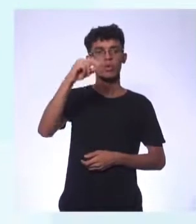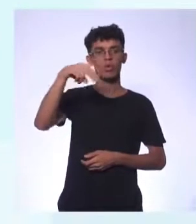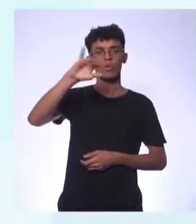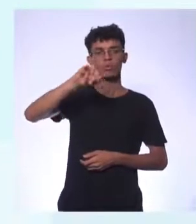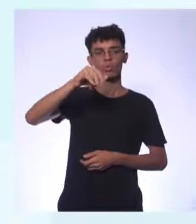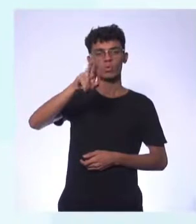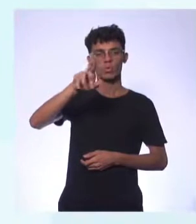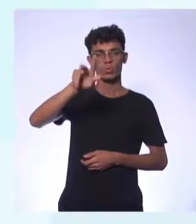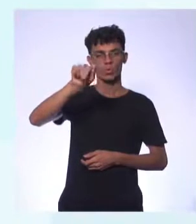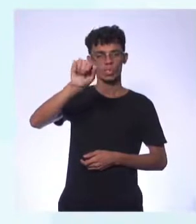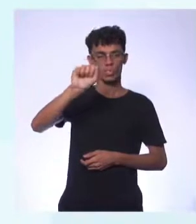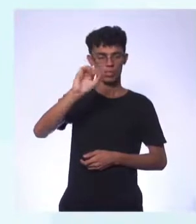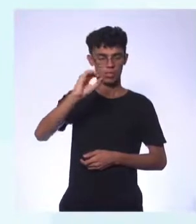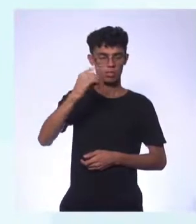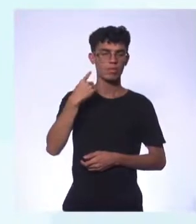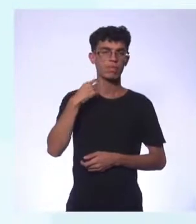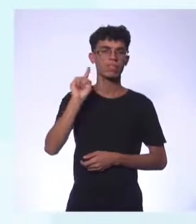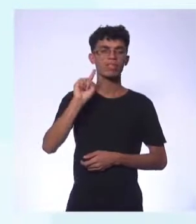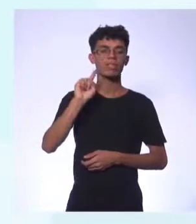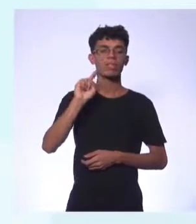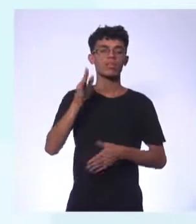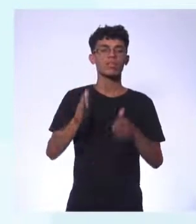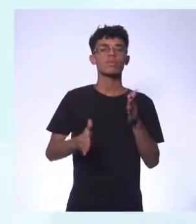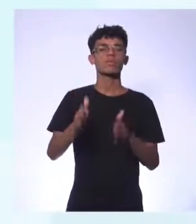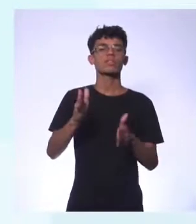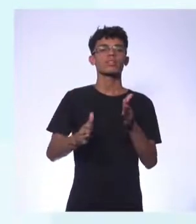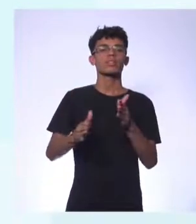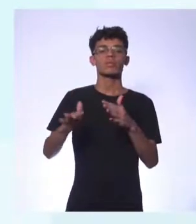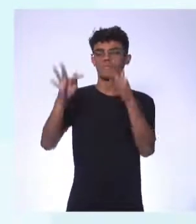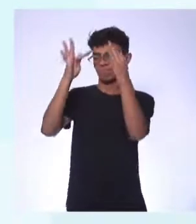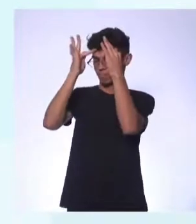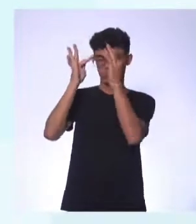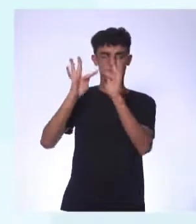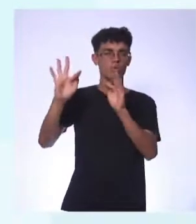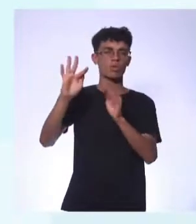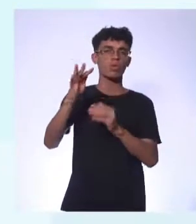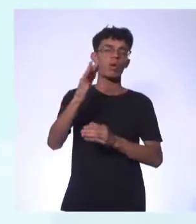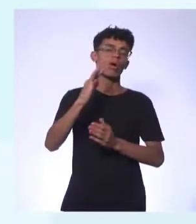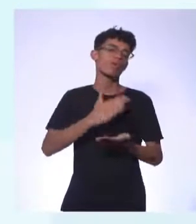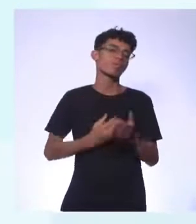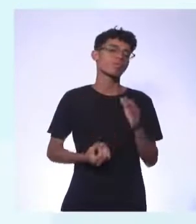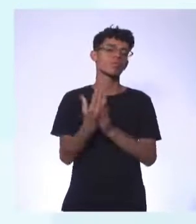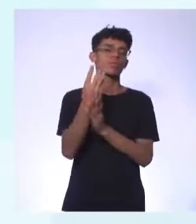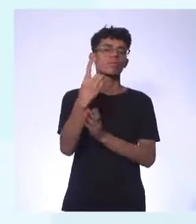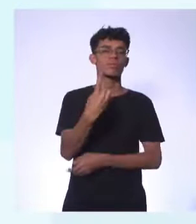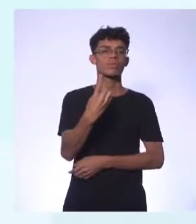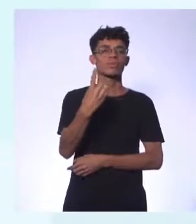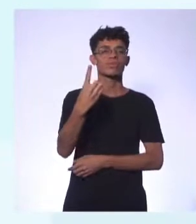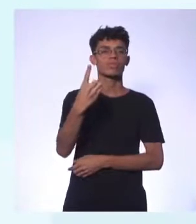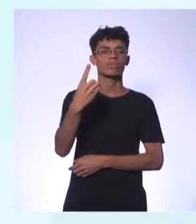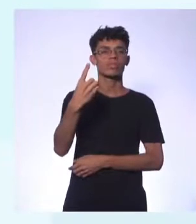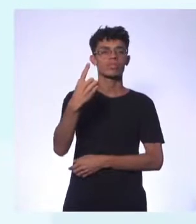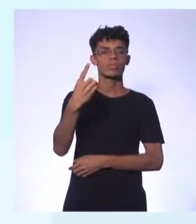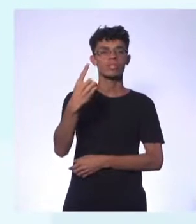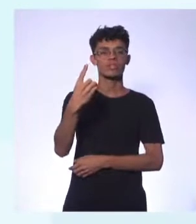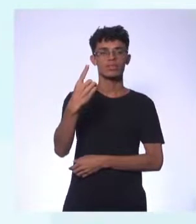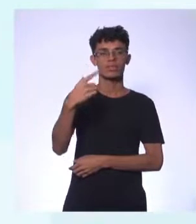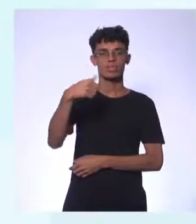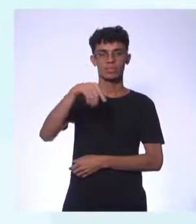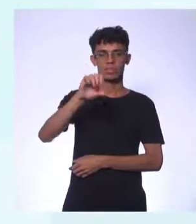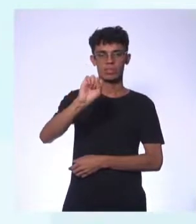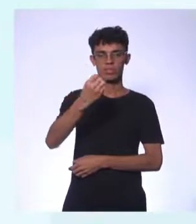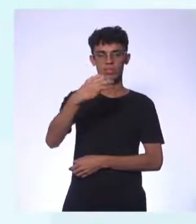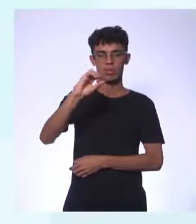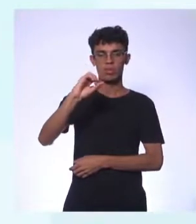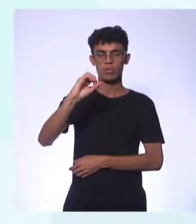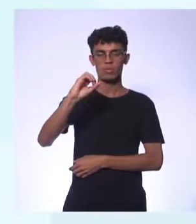foi um movimento que também ficou conhecido como Inconfidência Mineira, ocorreu em 1789 e foi fortemente